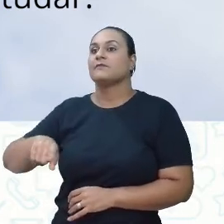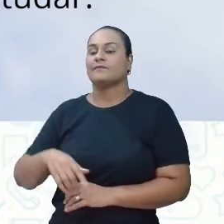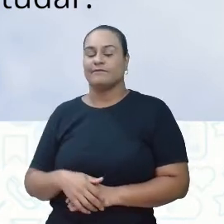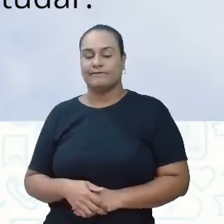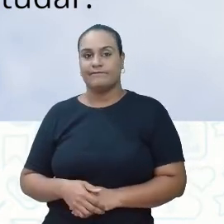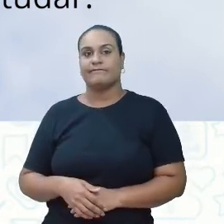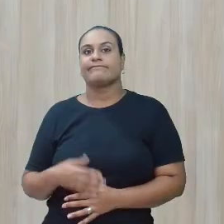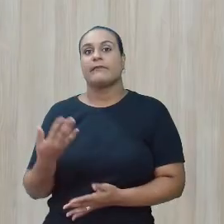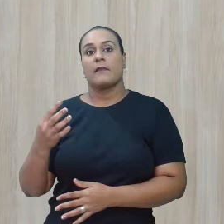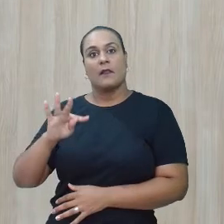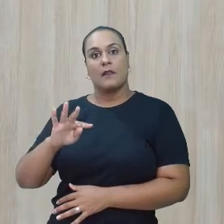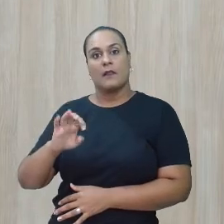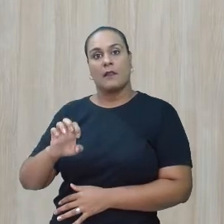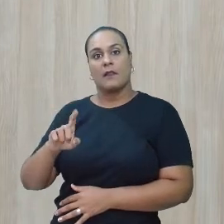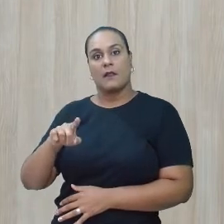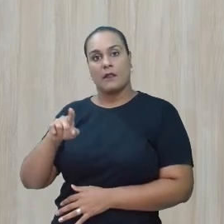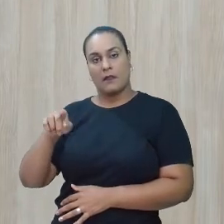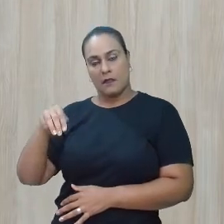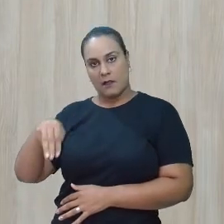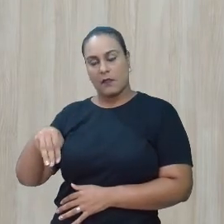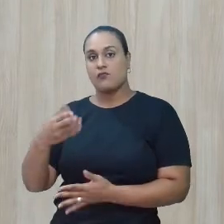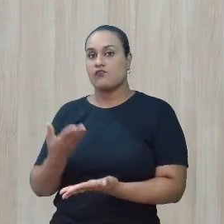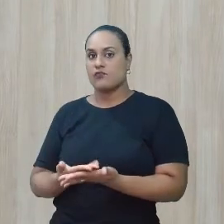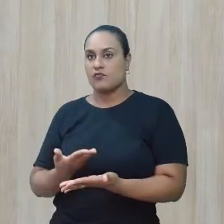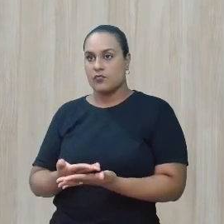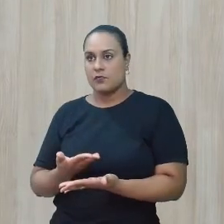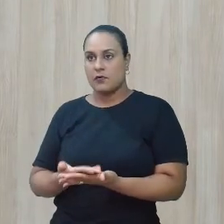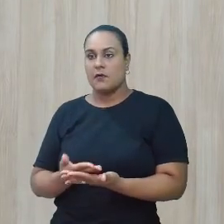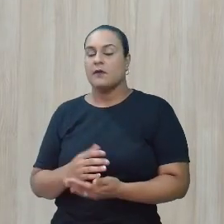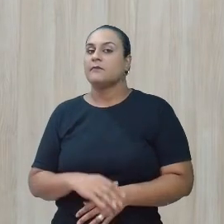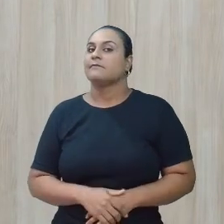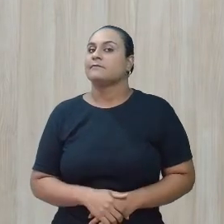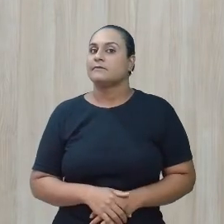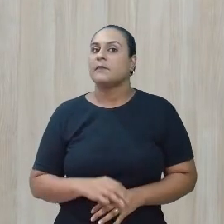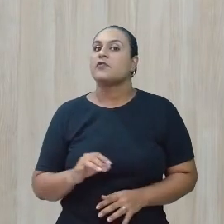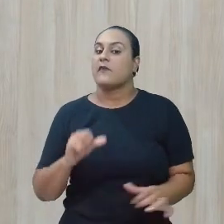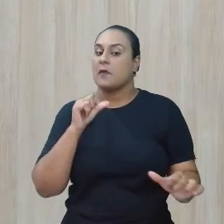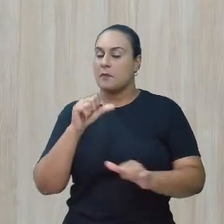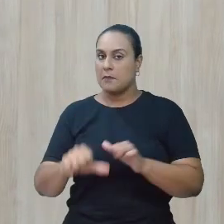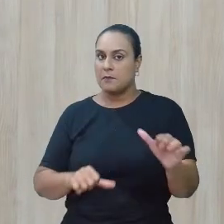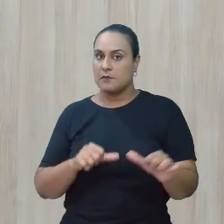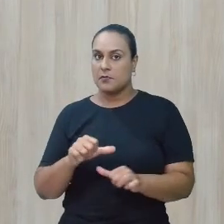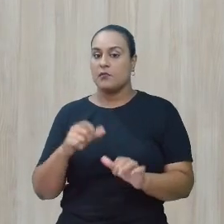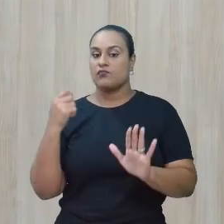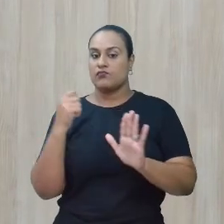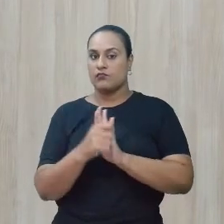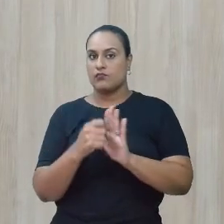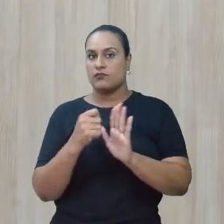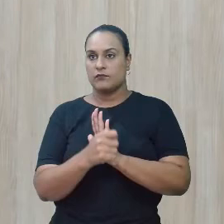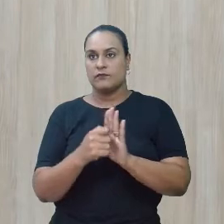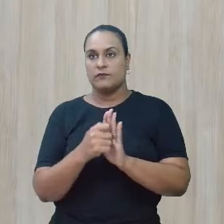que na oralidade não há mudança de som, então a gente faz essa mudança na grafia.